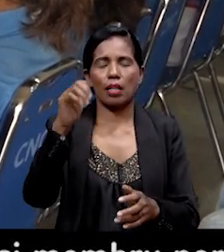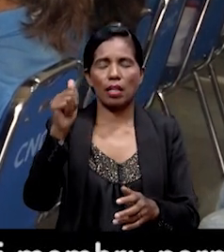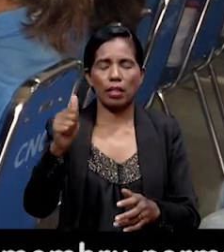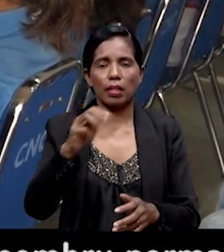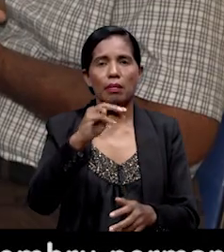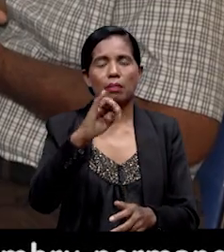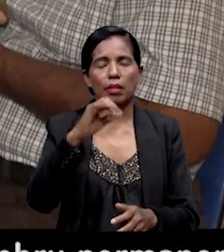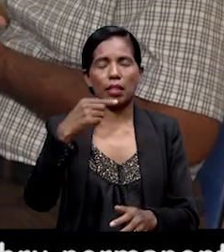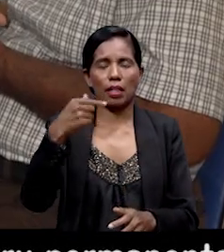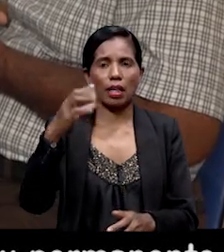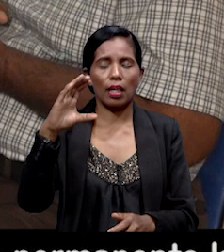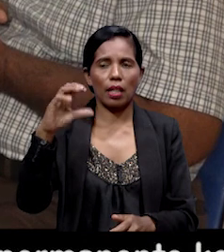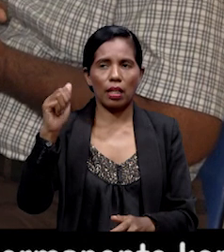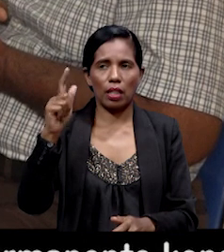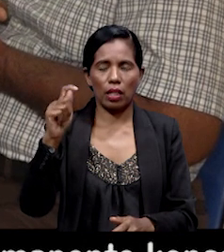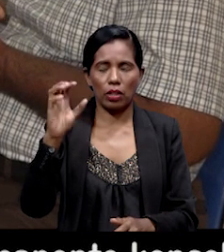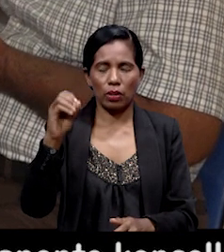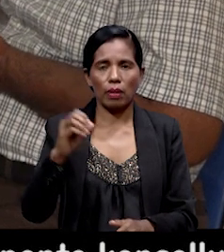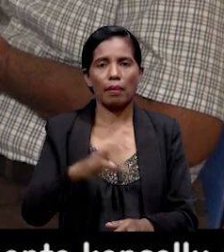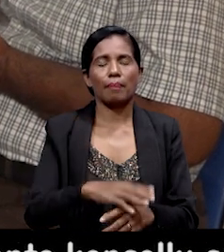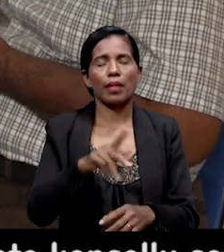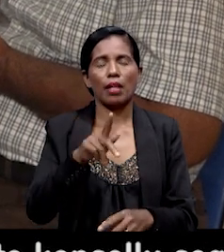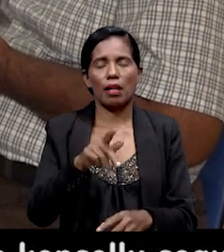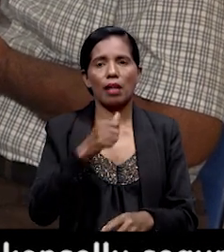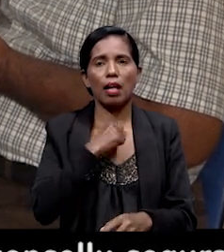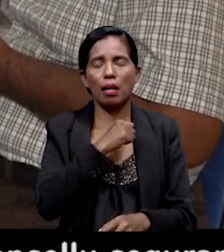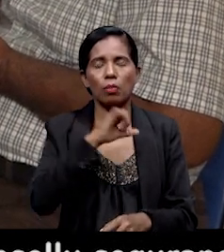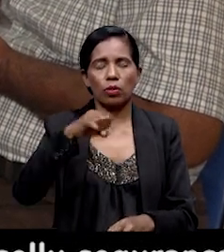Mikato, orador padre Zuvito Durego, no estudante